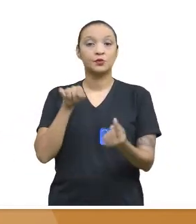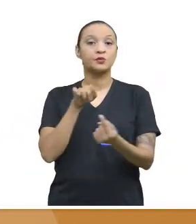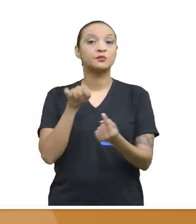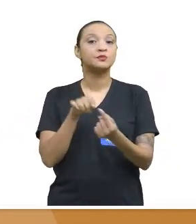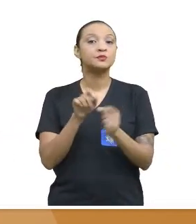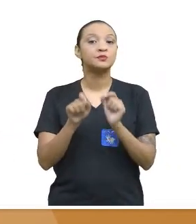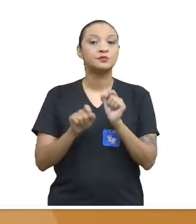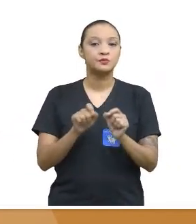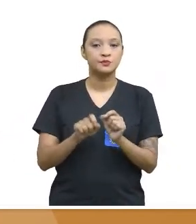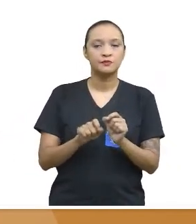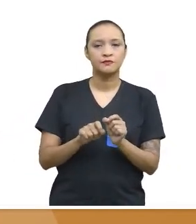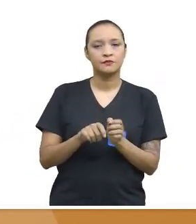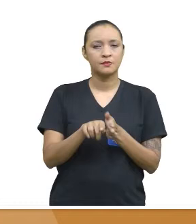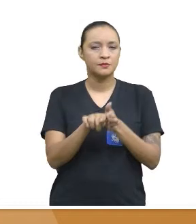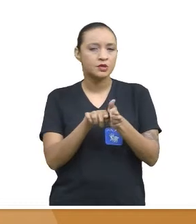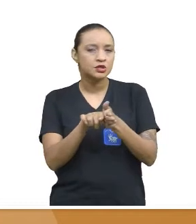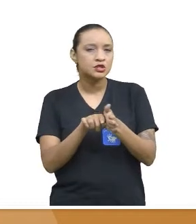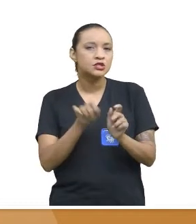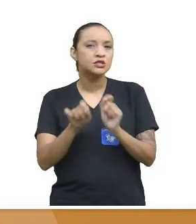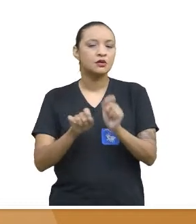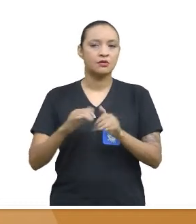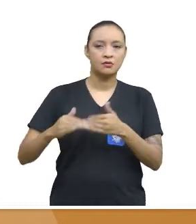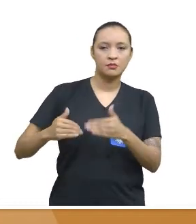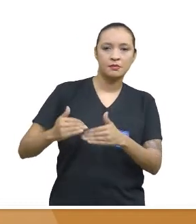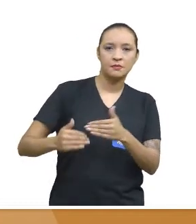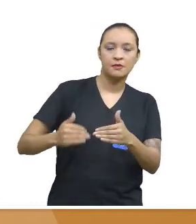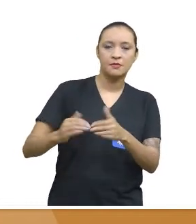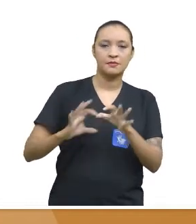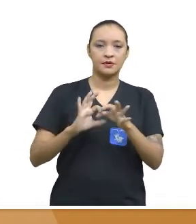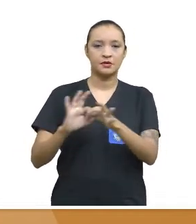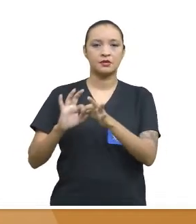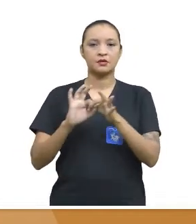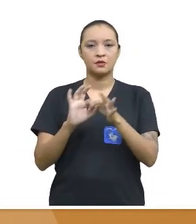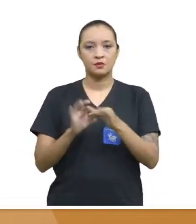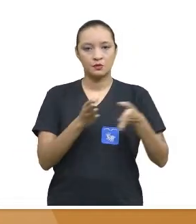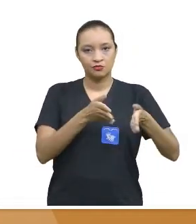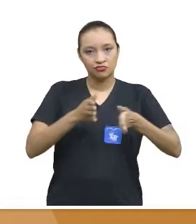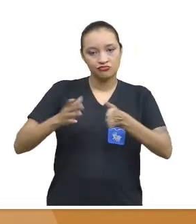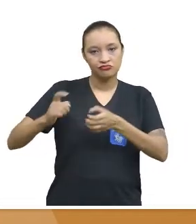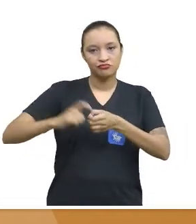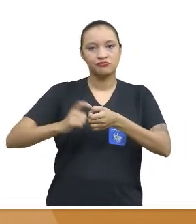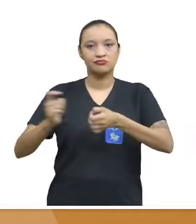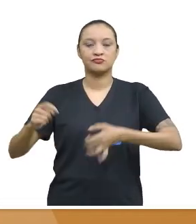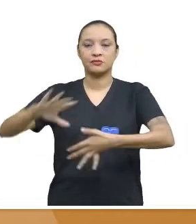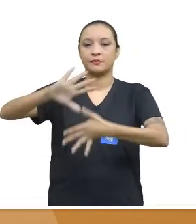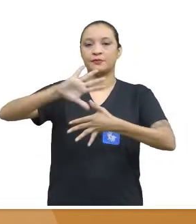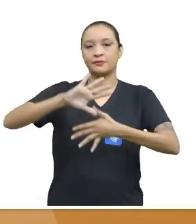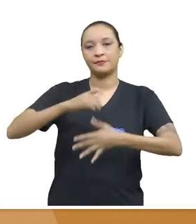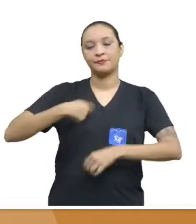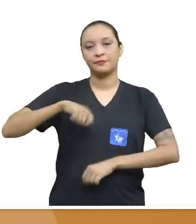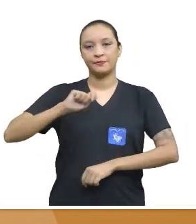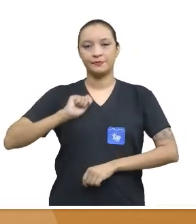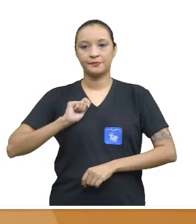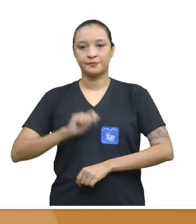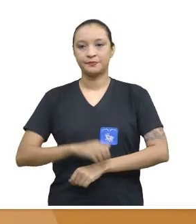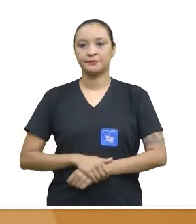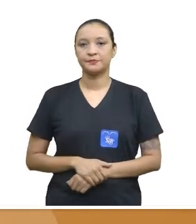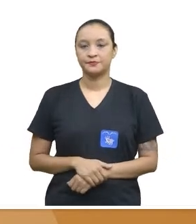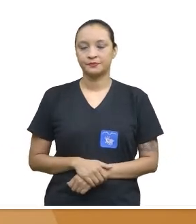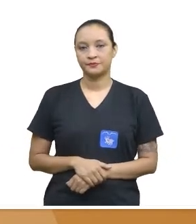Habilidade: examinar os desdobramentos das articulações no processo de independência da América Espanhola.